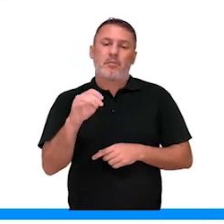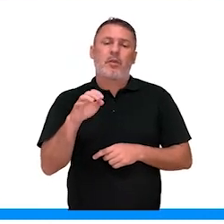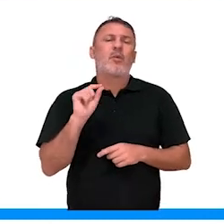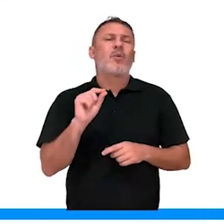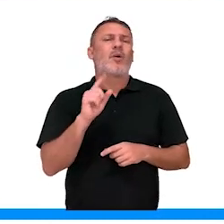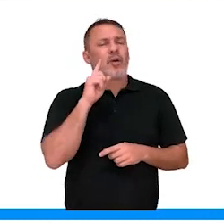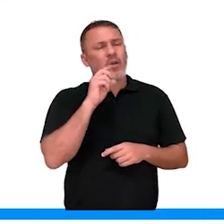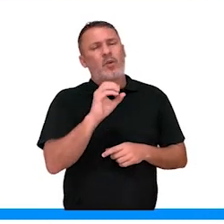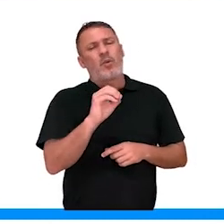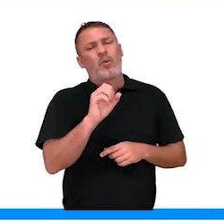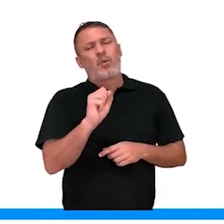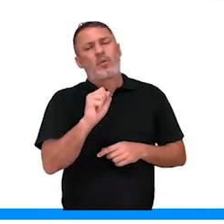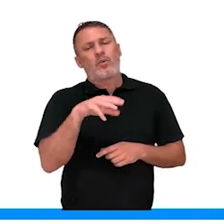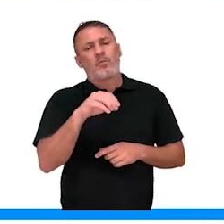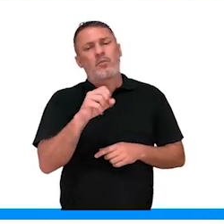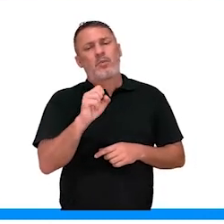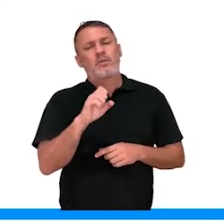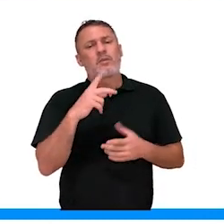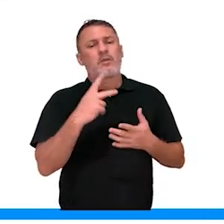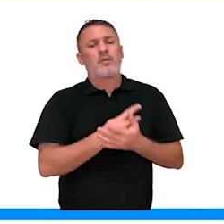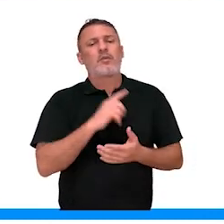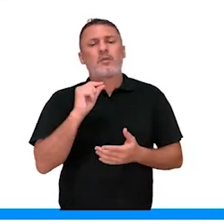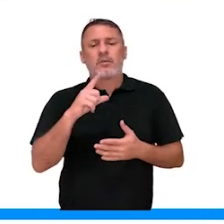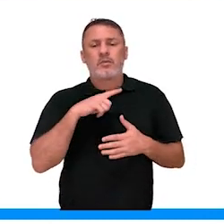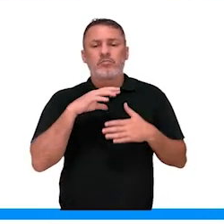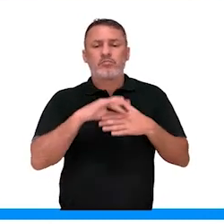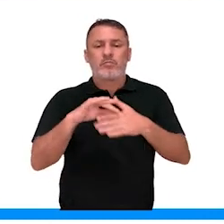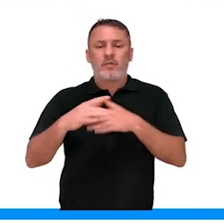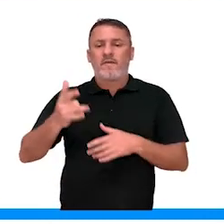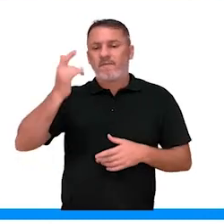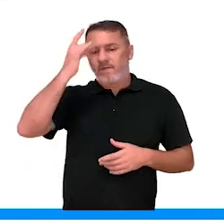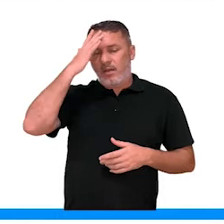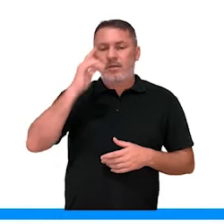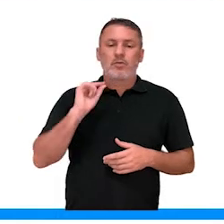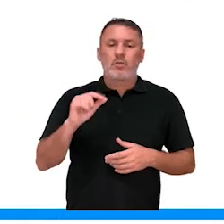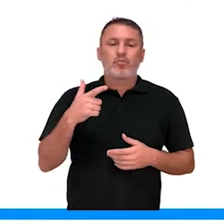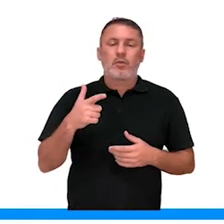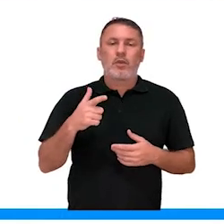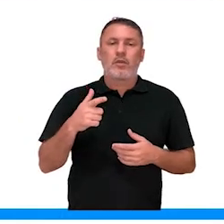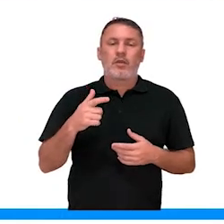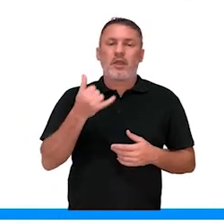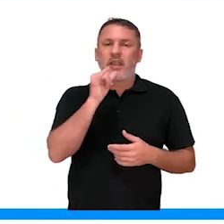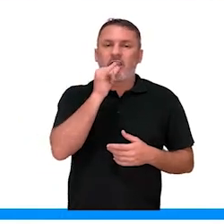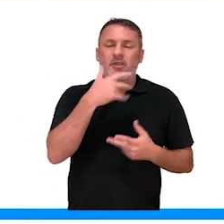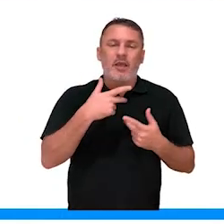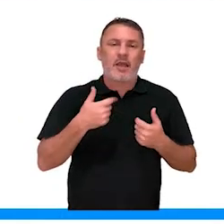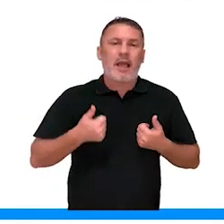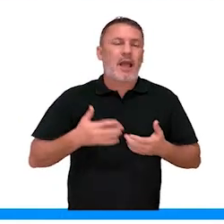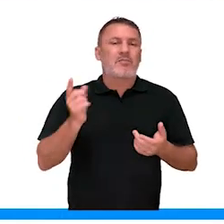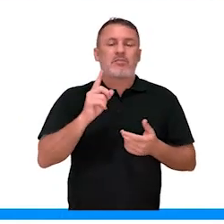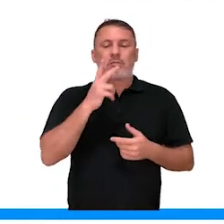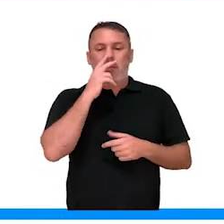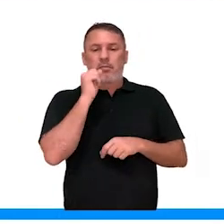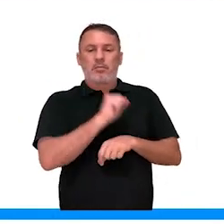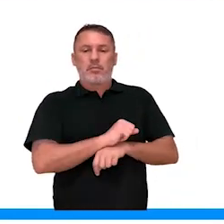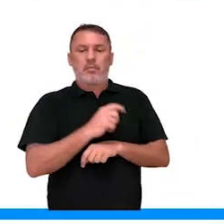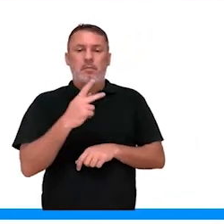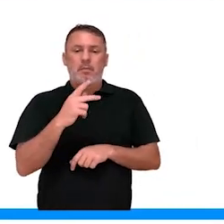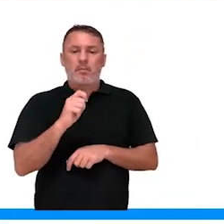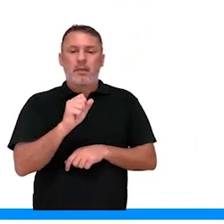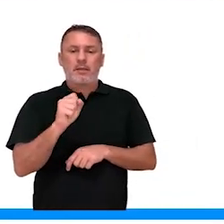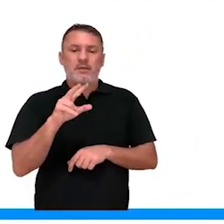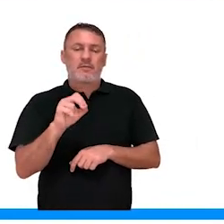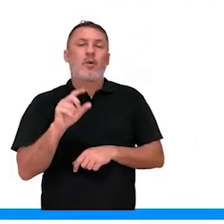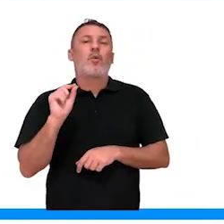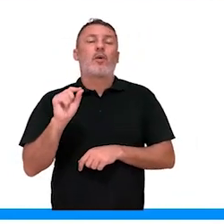O que é esse transporte? Ele é um tipo de transporte que não tem gasto energético, é um transporte passivo,